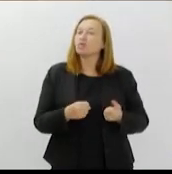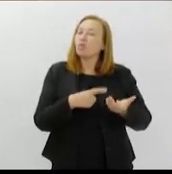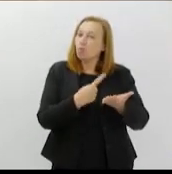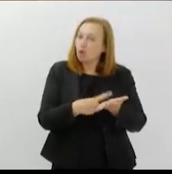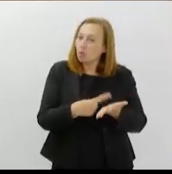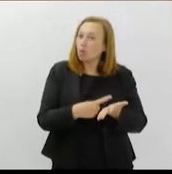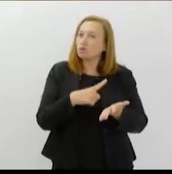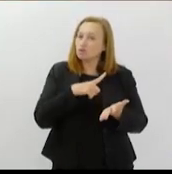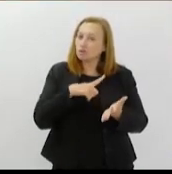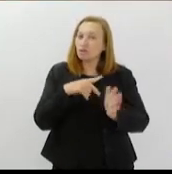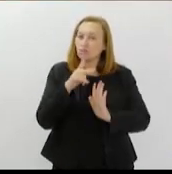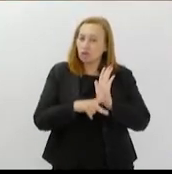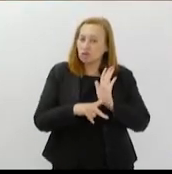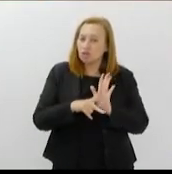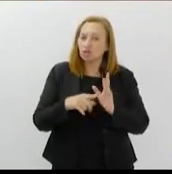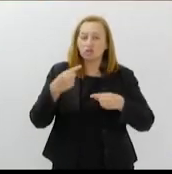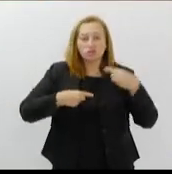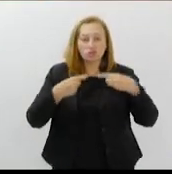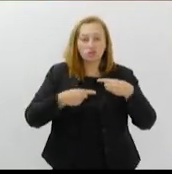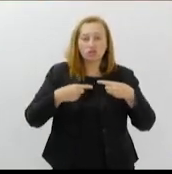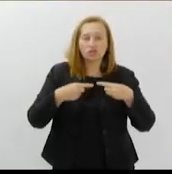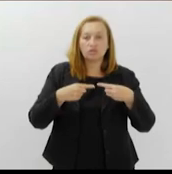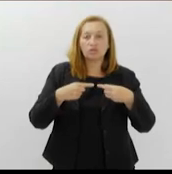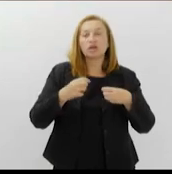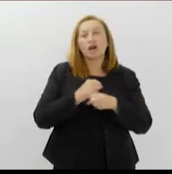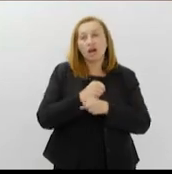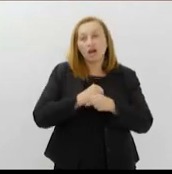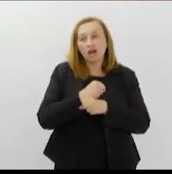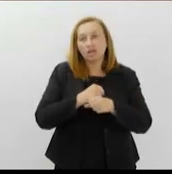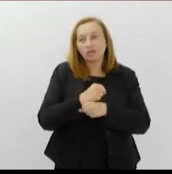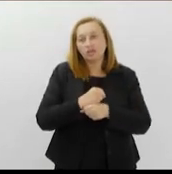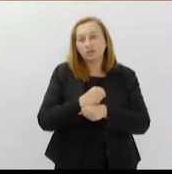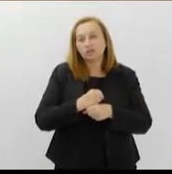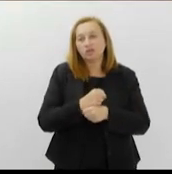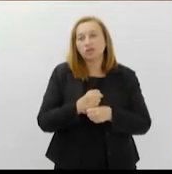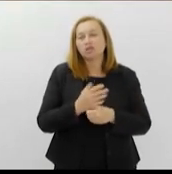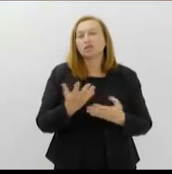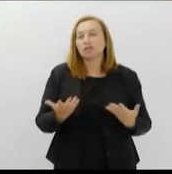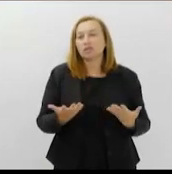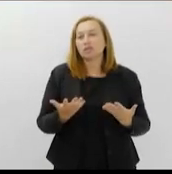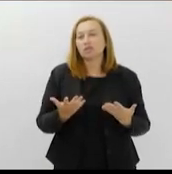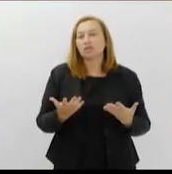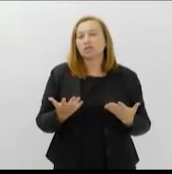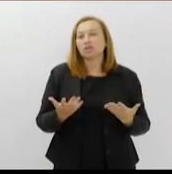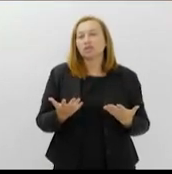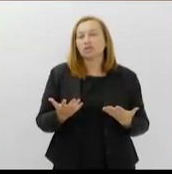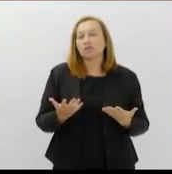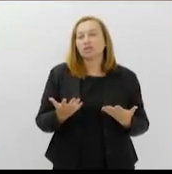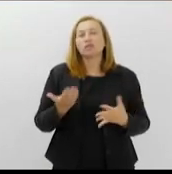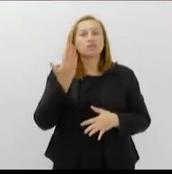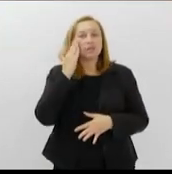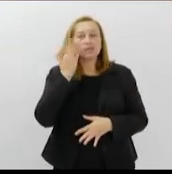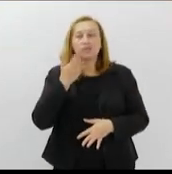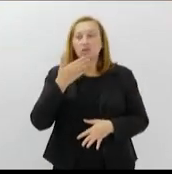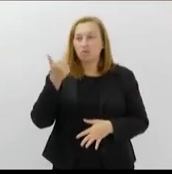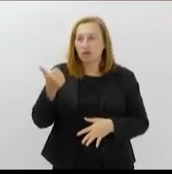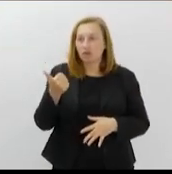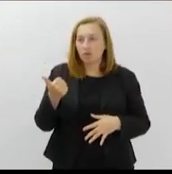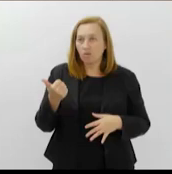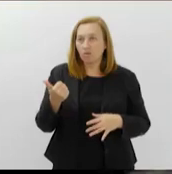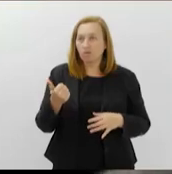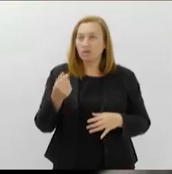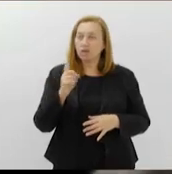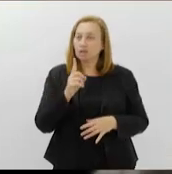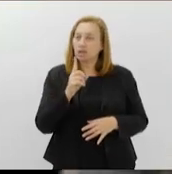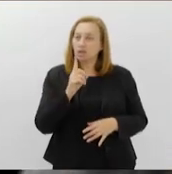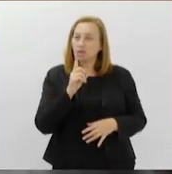Um projeto está sendo discutido há tanto tempo e concessões a gente faz em busca do entendimento, sempre sem ofender ninguém,